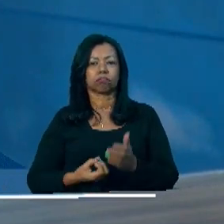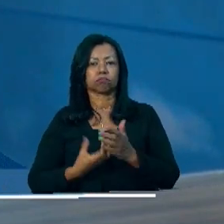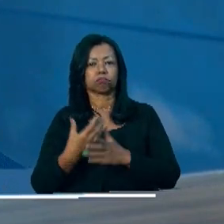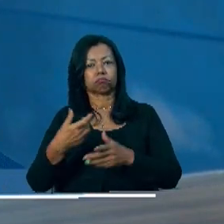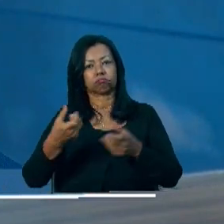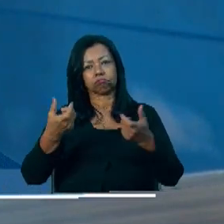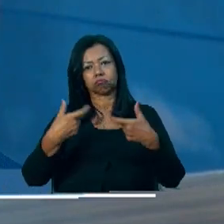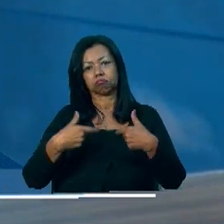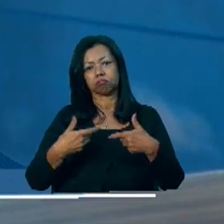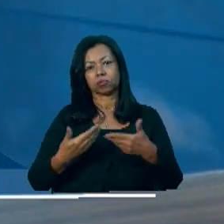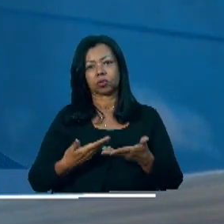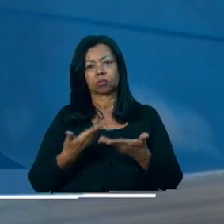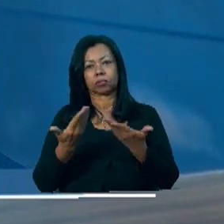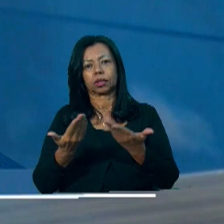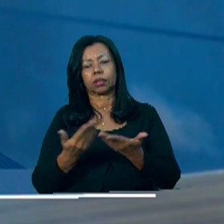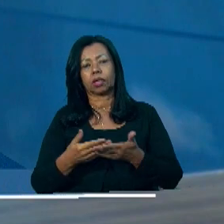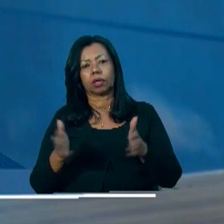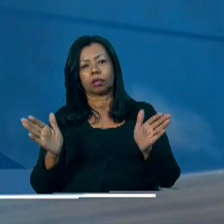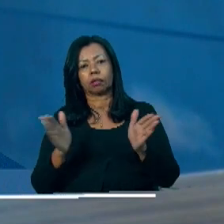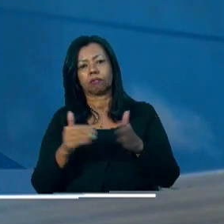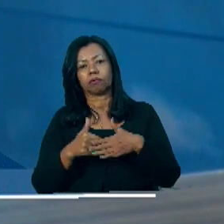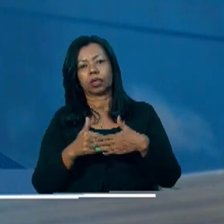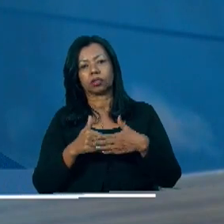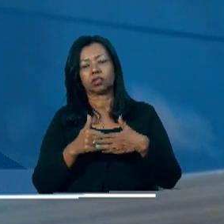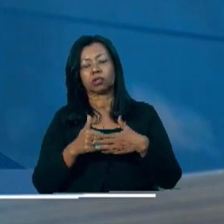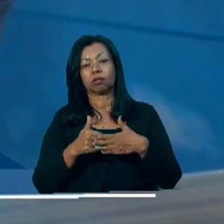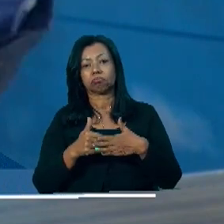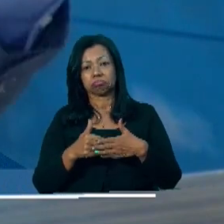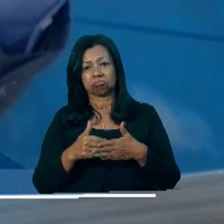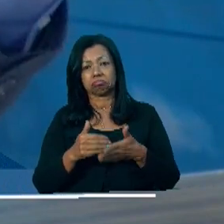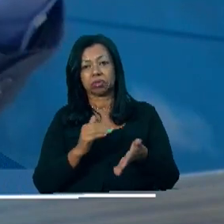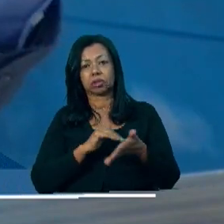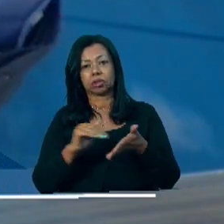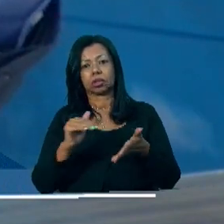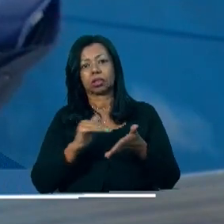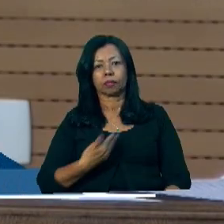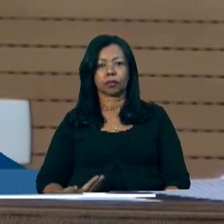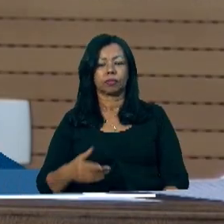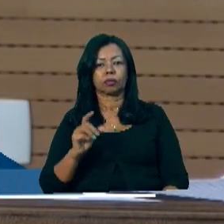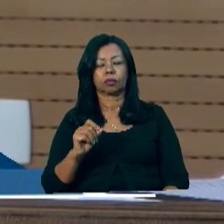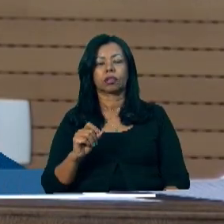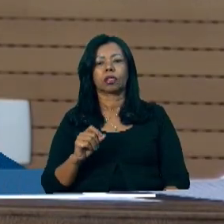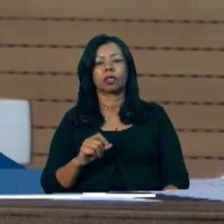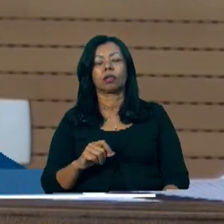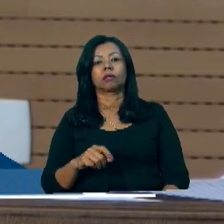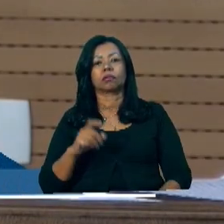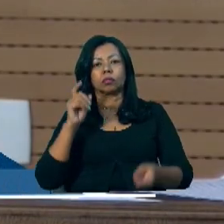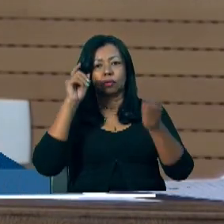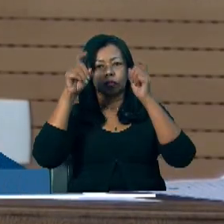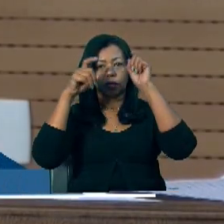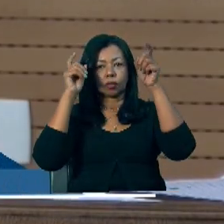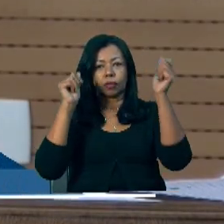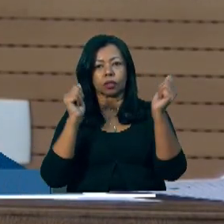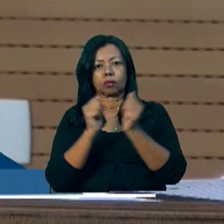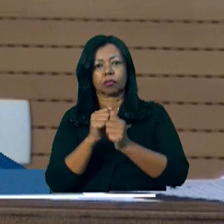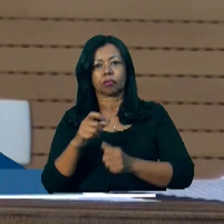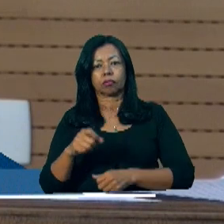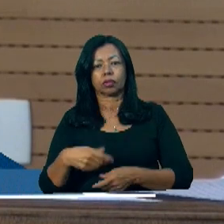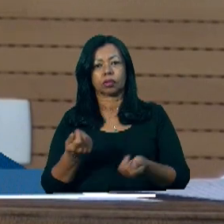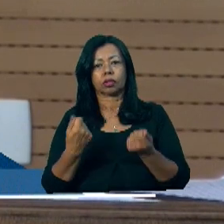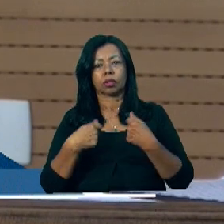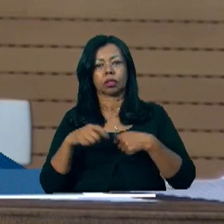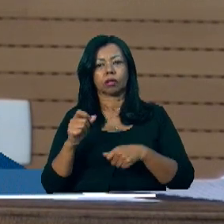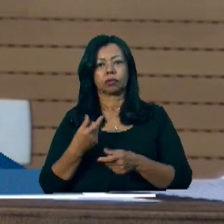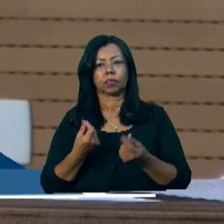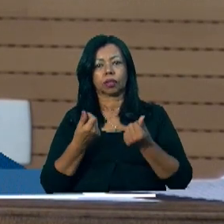dos emolumentos notariais e taxas judiciárias do Estado de São Paulo Estamos preocupados com o impacto que a